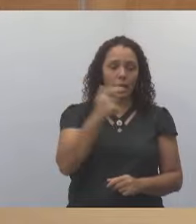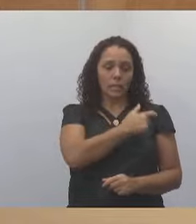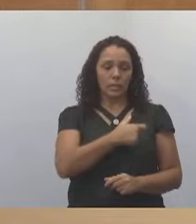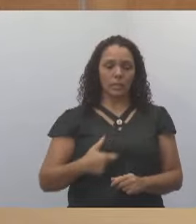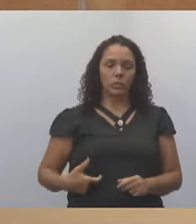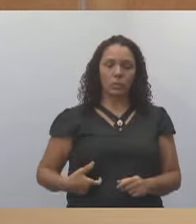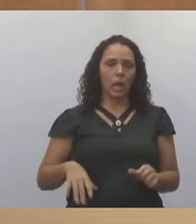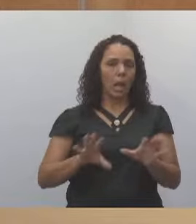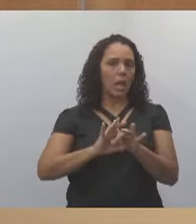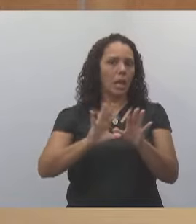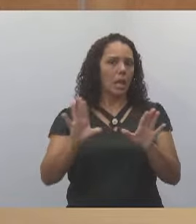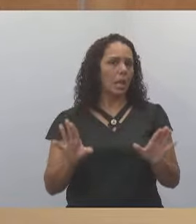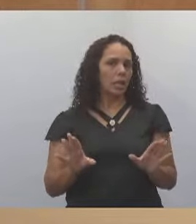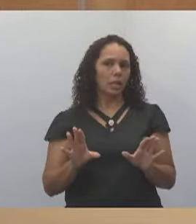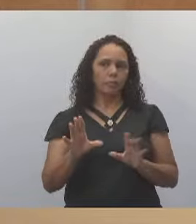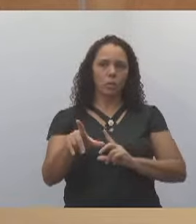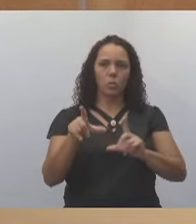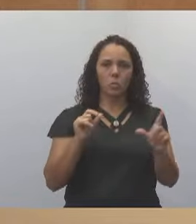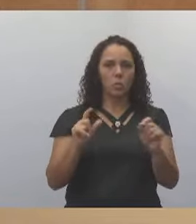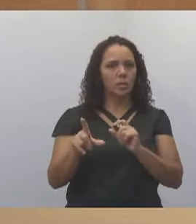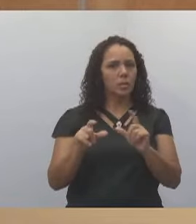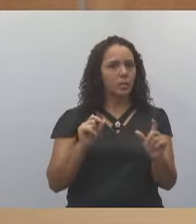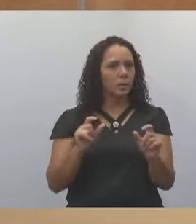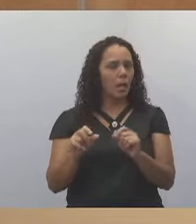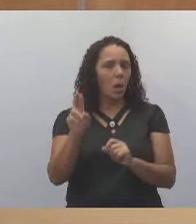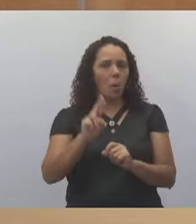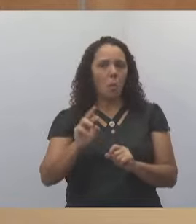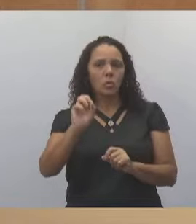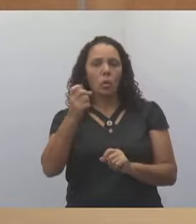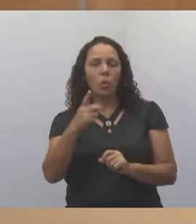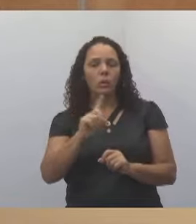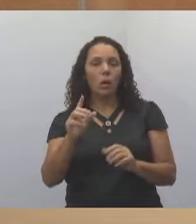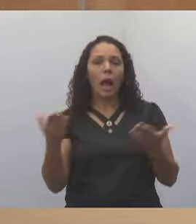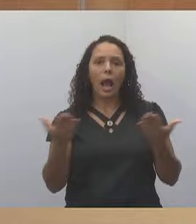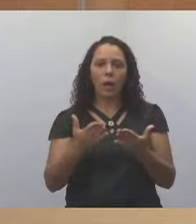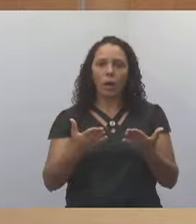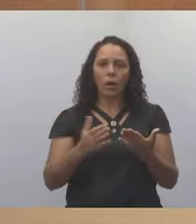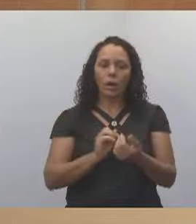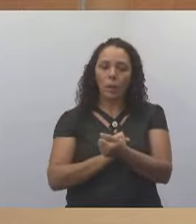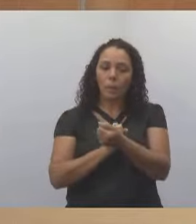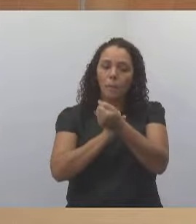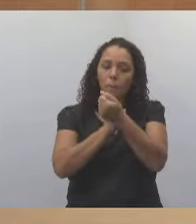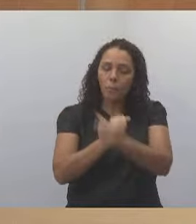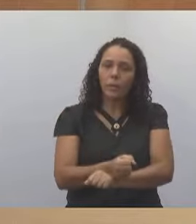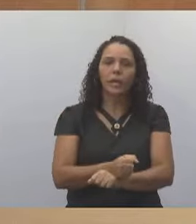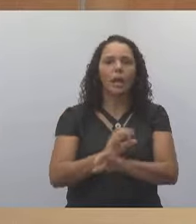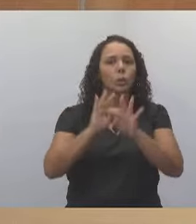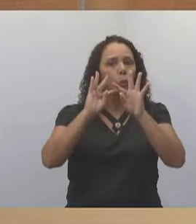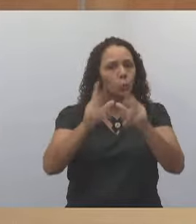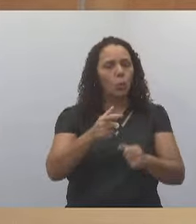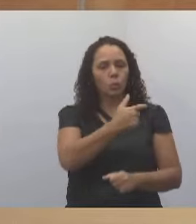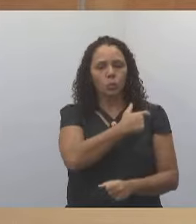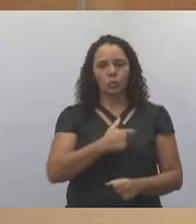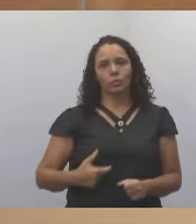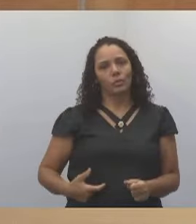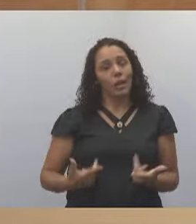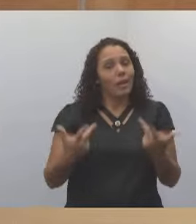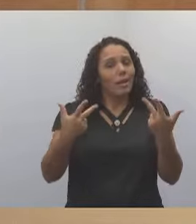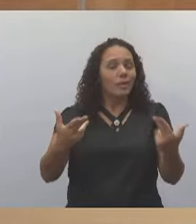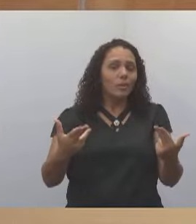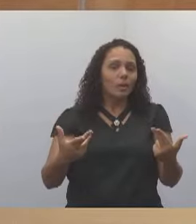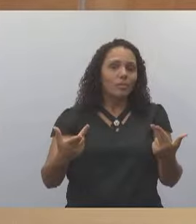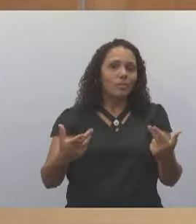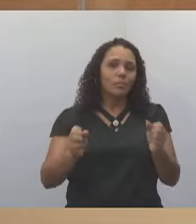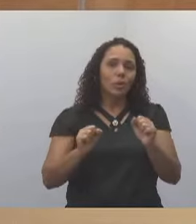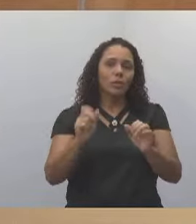num movimento de São Paulo, que se alastrou para o Brasil todo. Assim, nós possamos começar por esse projeto aqui, a